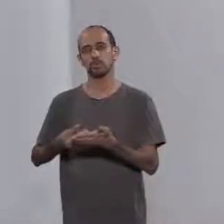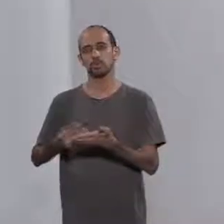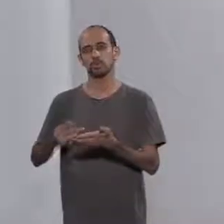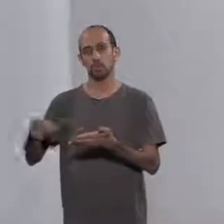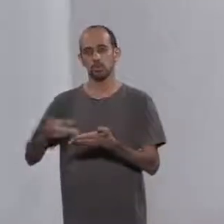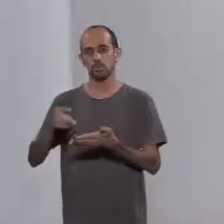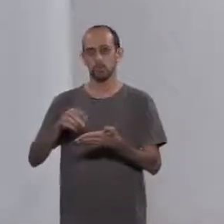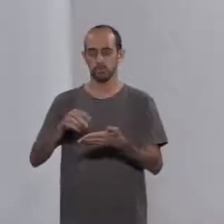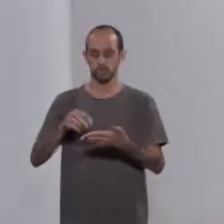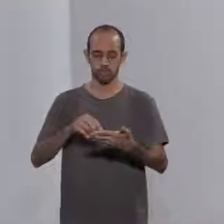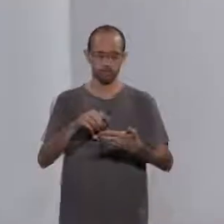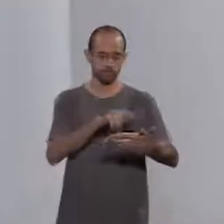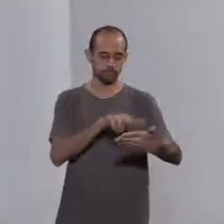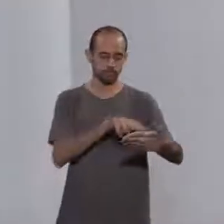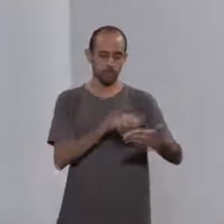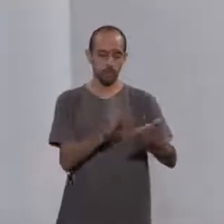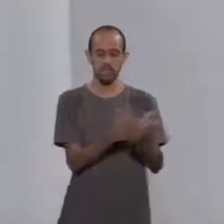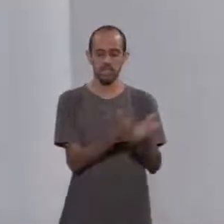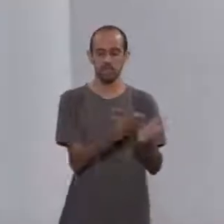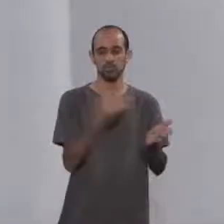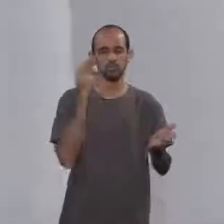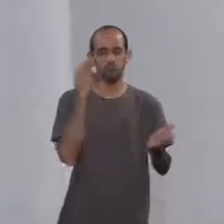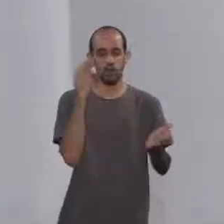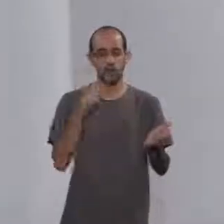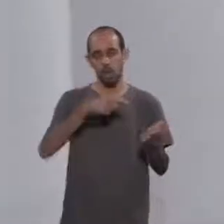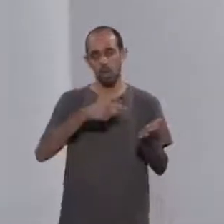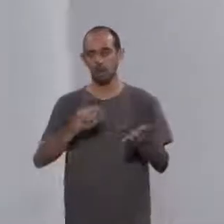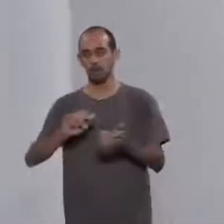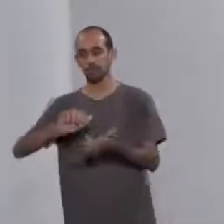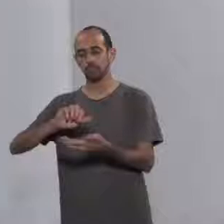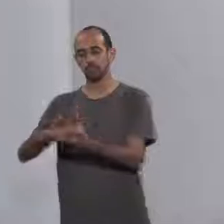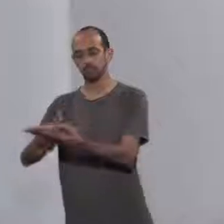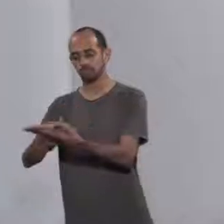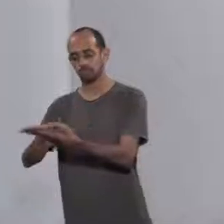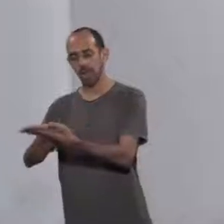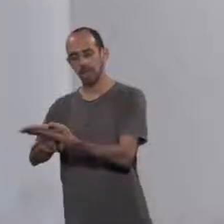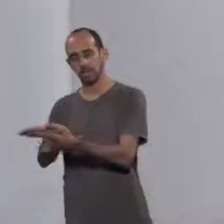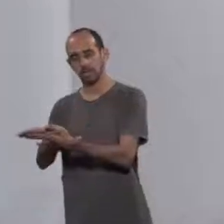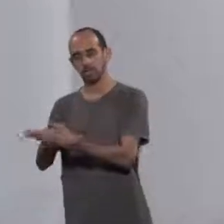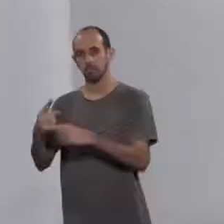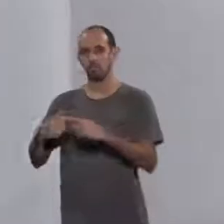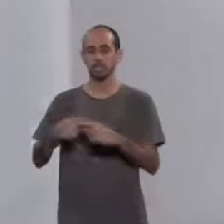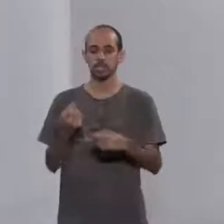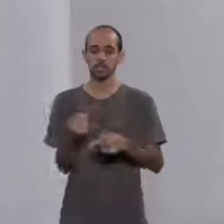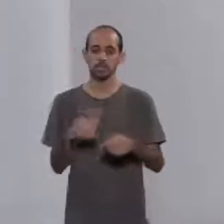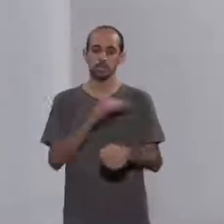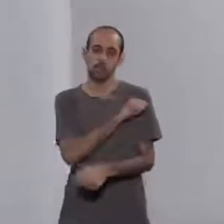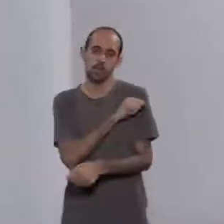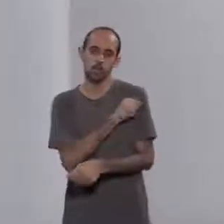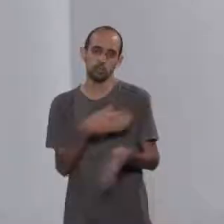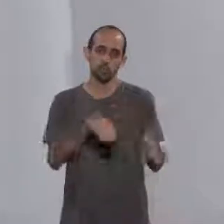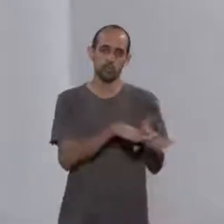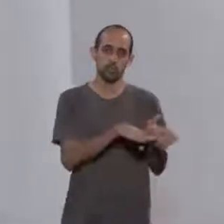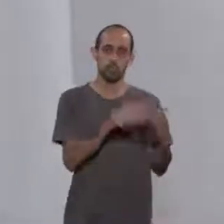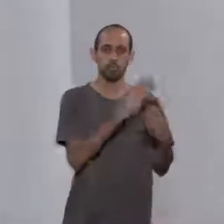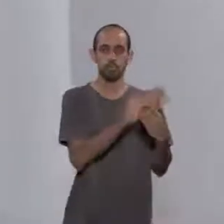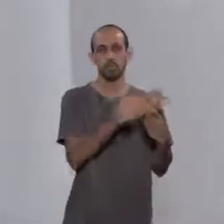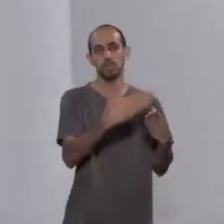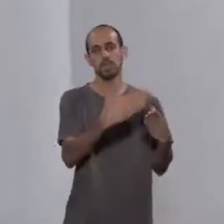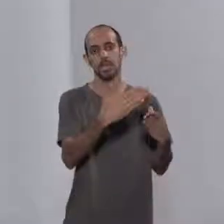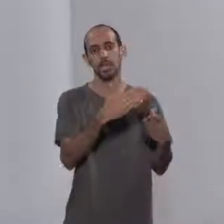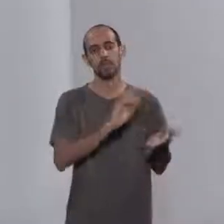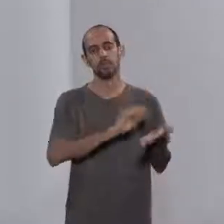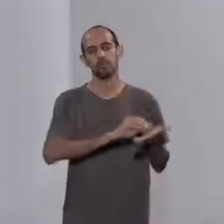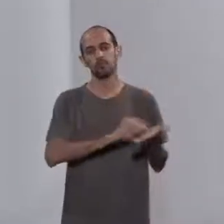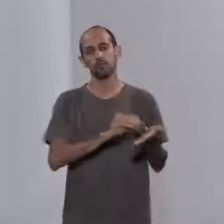braille. Porque imagine, um aluno chega a uma escola, ele vai a uma biblioteca, e lá na biblioteca só tem livros em tintas. Como é essa inclusão? Não tem